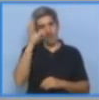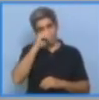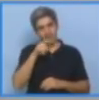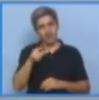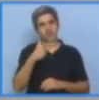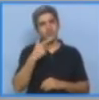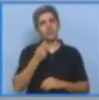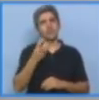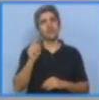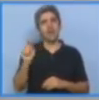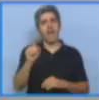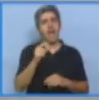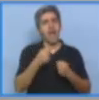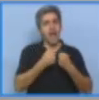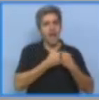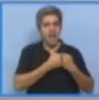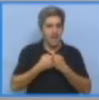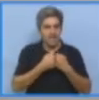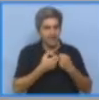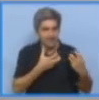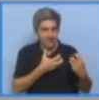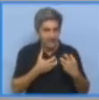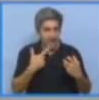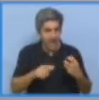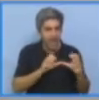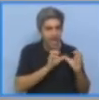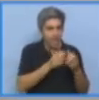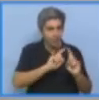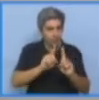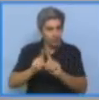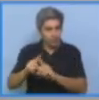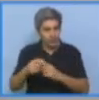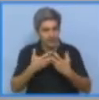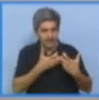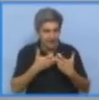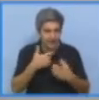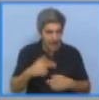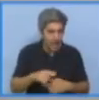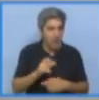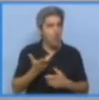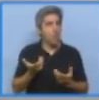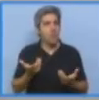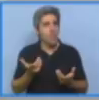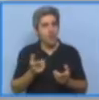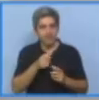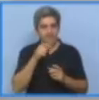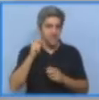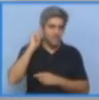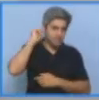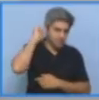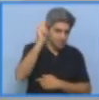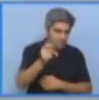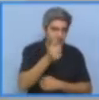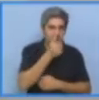muita, digamos, rivalidade entre as equipas em competição. Há cartões vermelhos, há